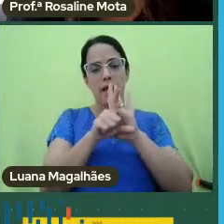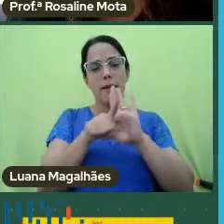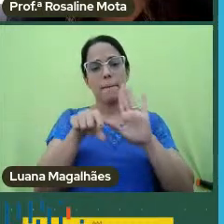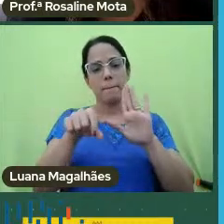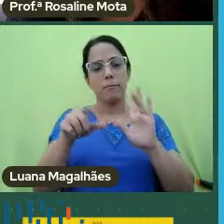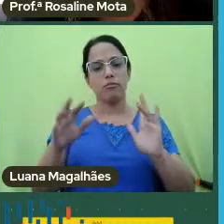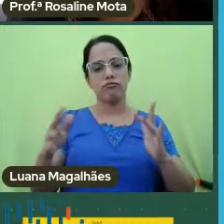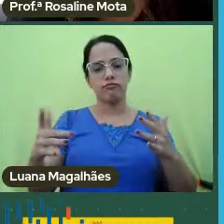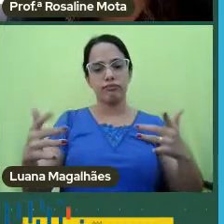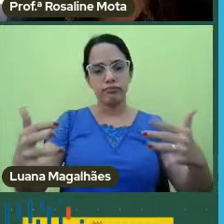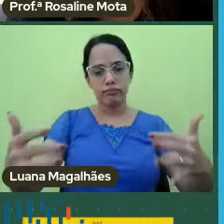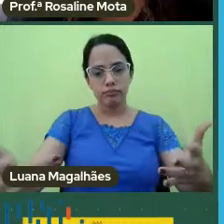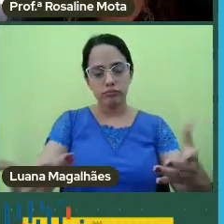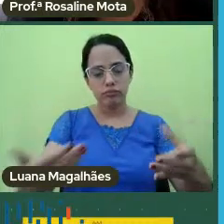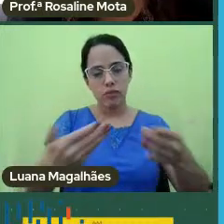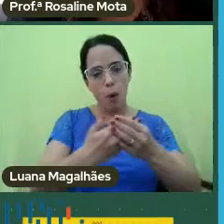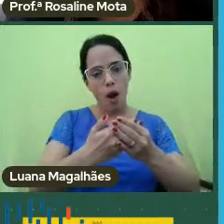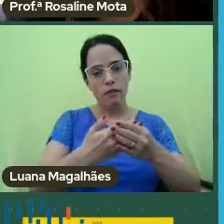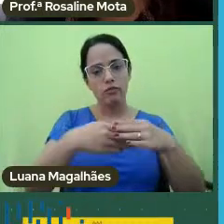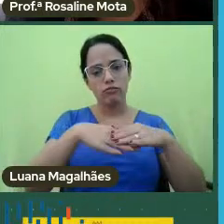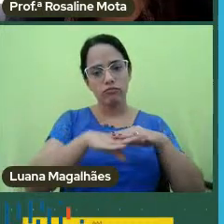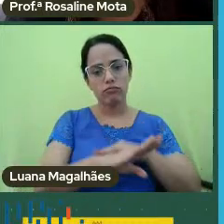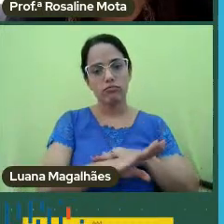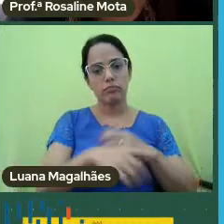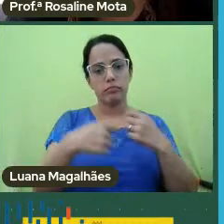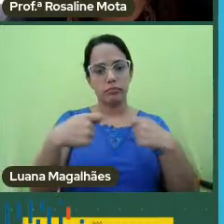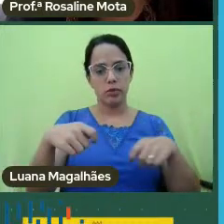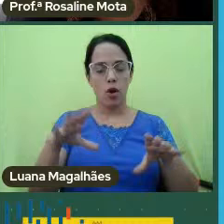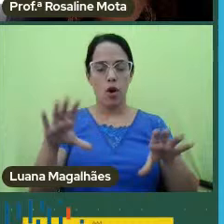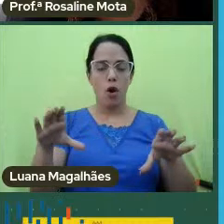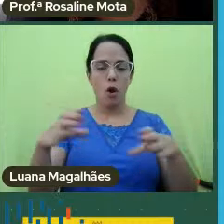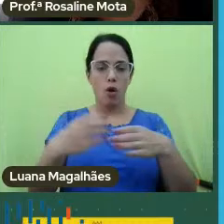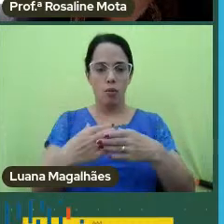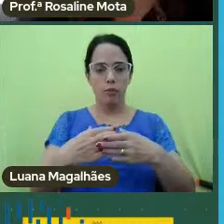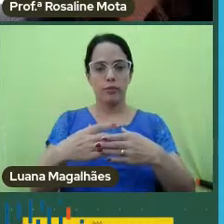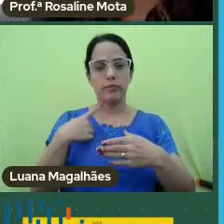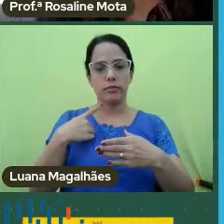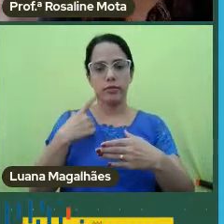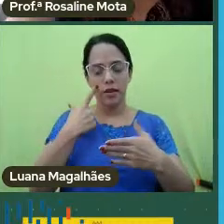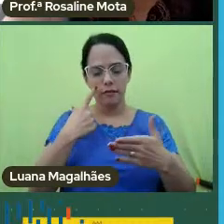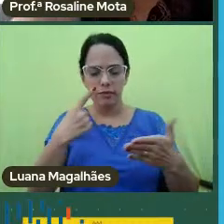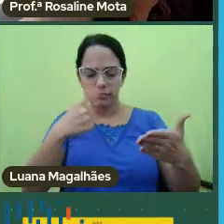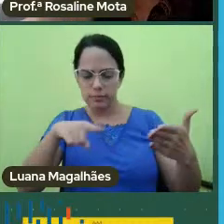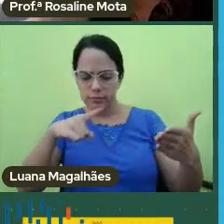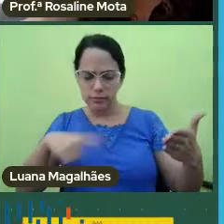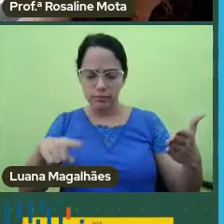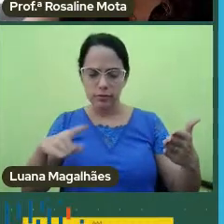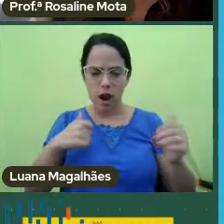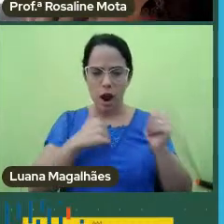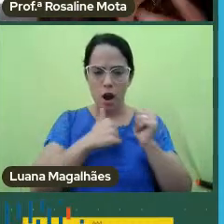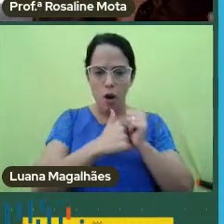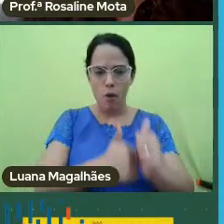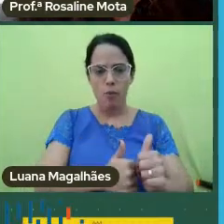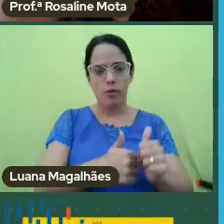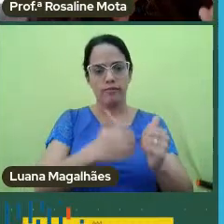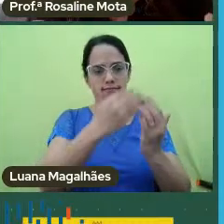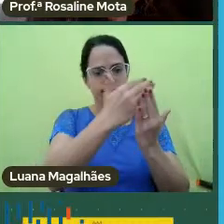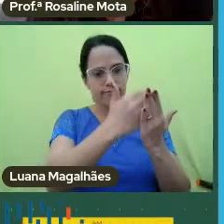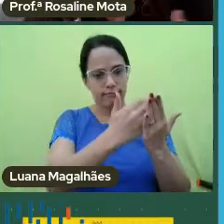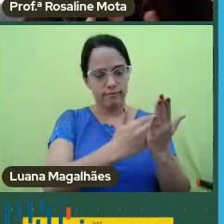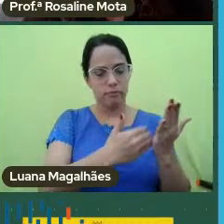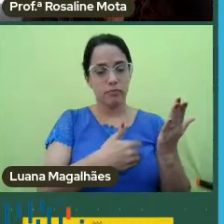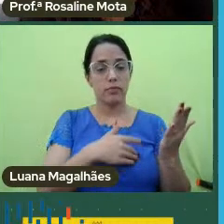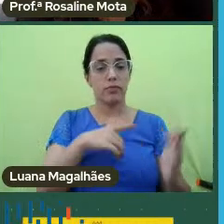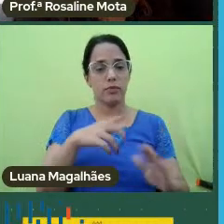brasileira, podem ser exercidas pela Comissão de Revisão de Prontuários. Então, nessa resolução do